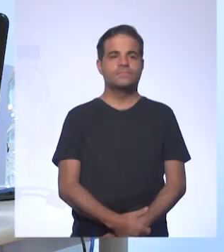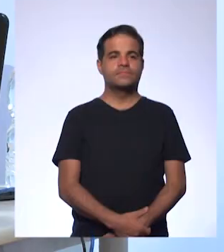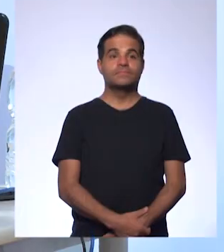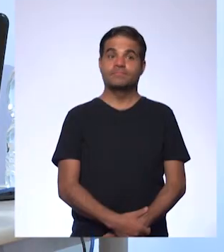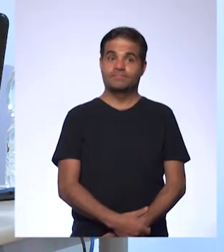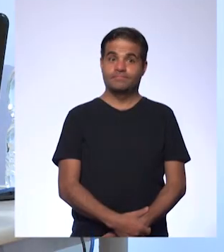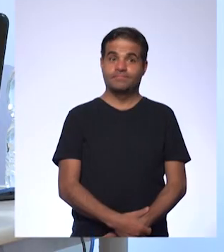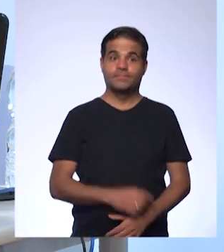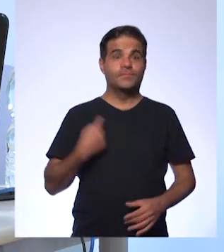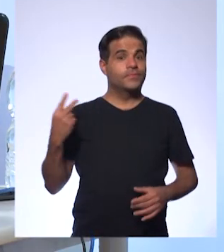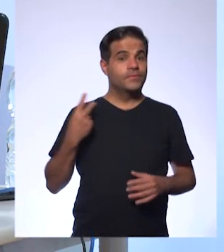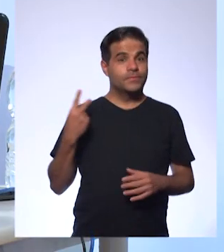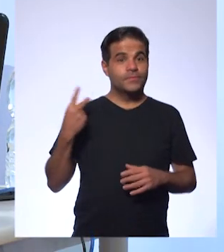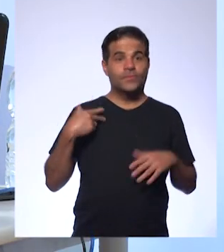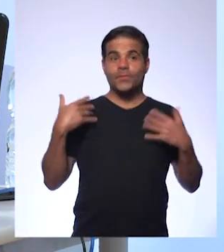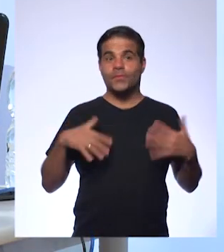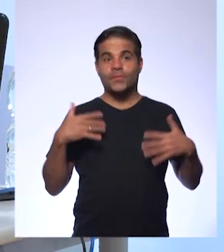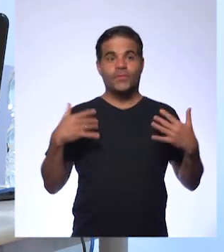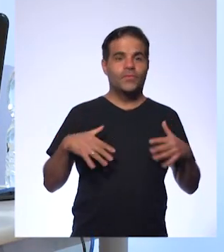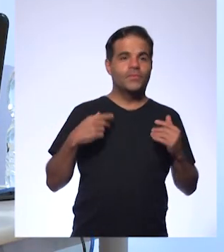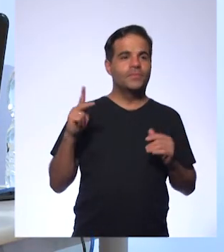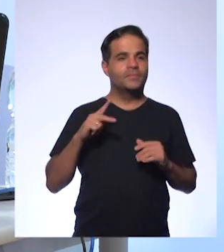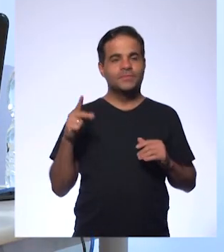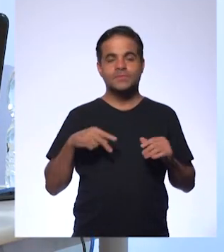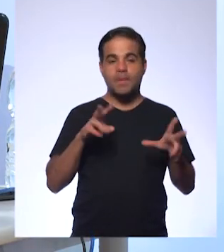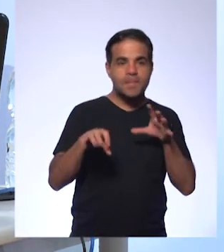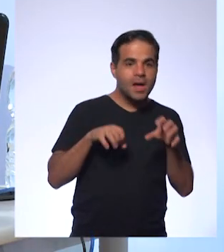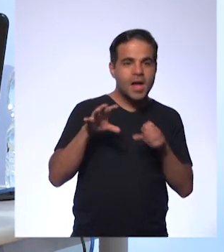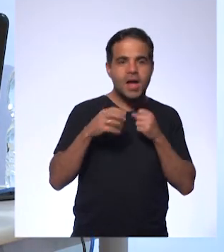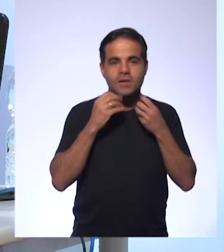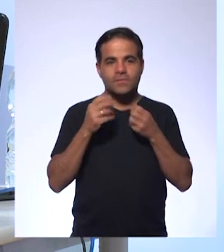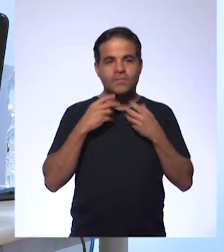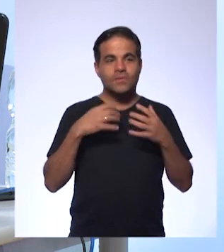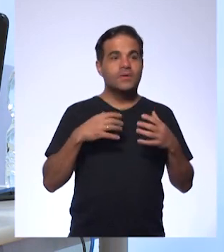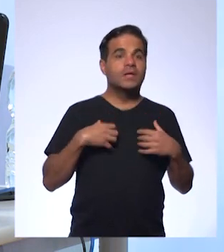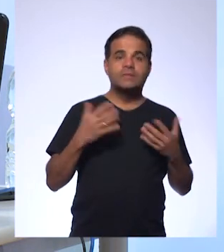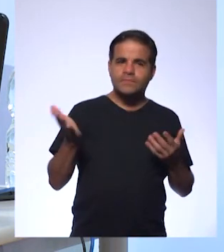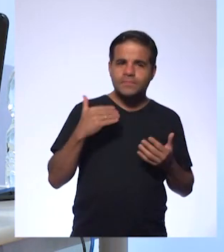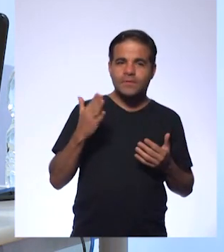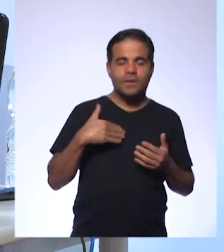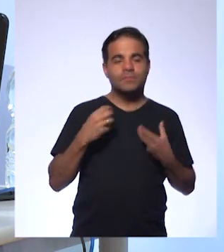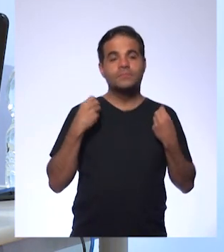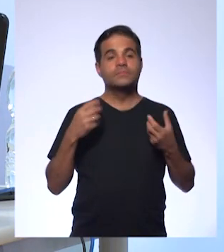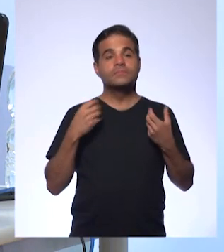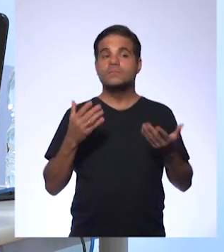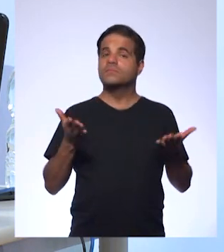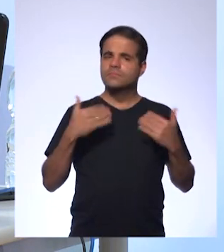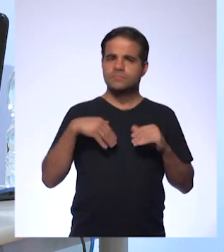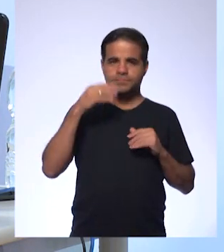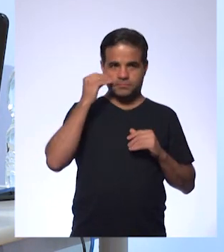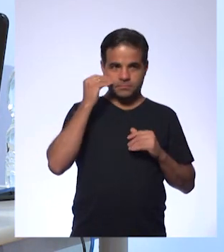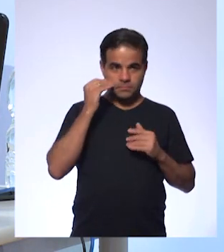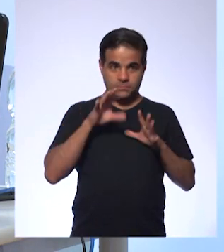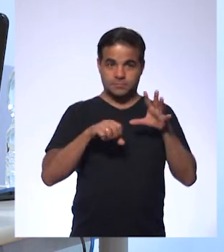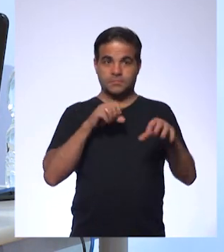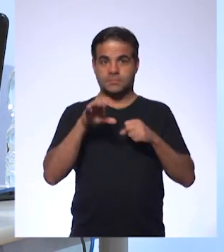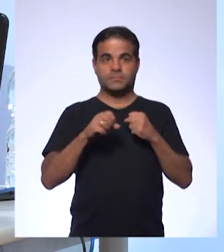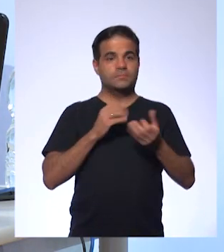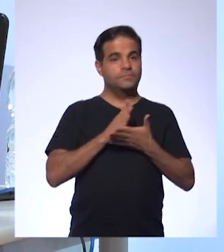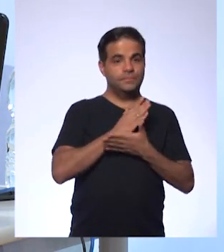Ai, ai, a gente tá aqui, ó, doidíssimas, coletando, né não, Cíntia? Todas Bora as lá. informações. Então, vamos tentar pegar algumas